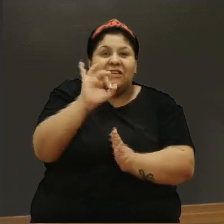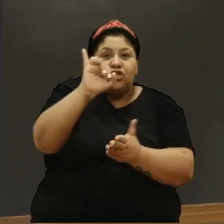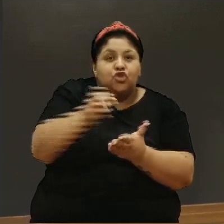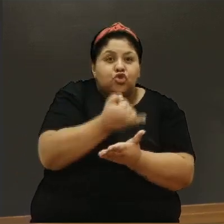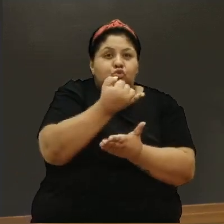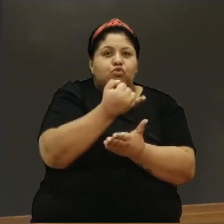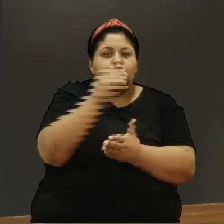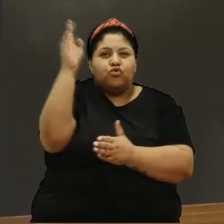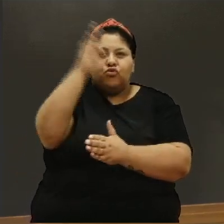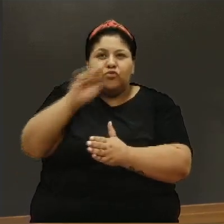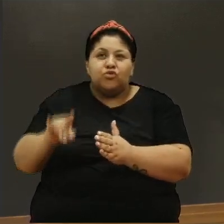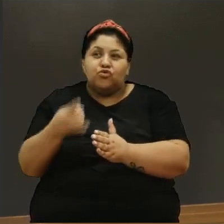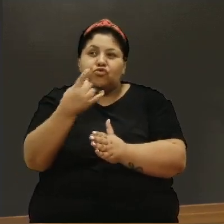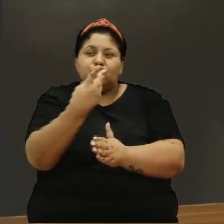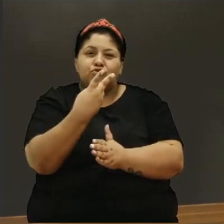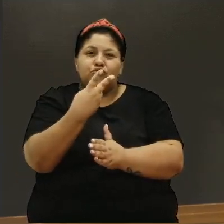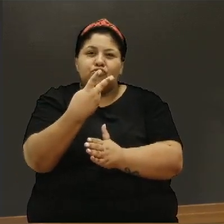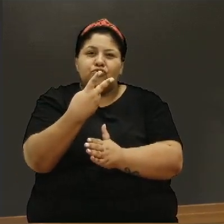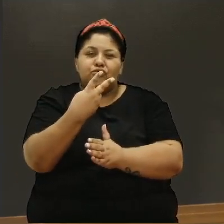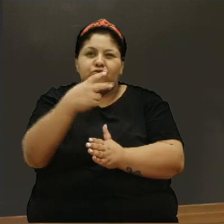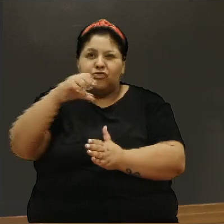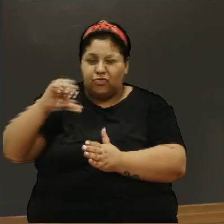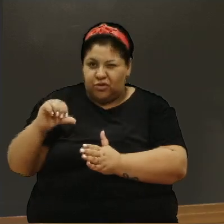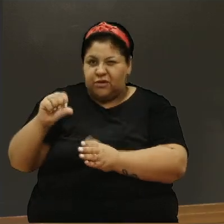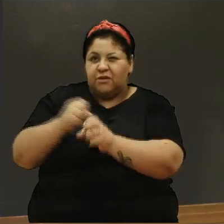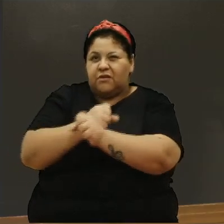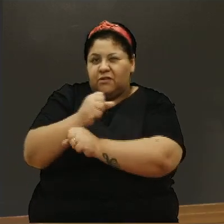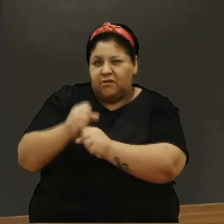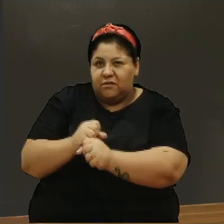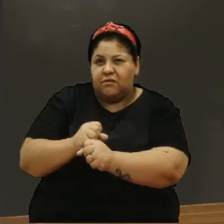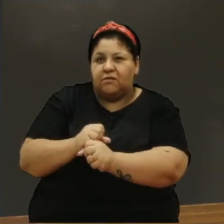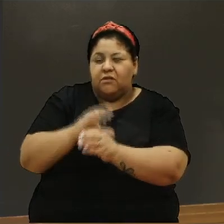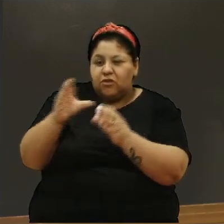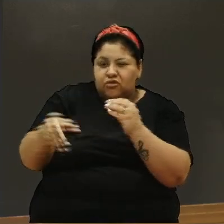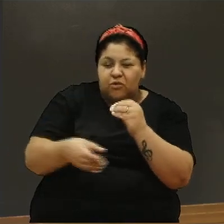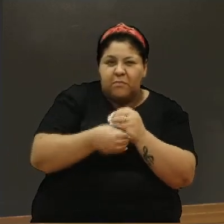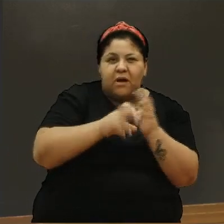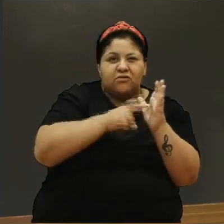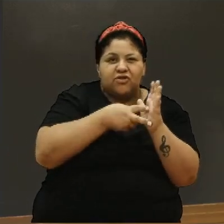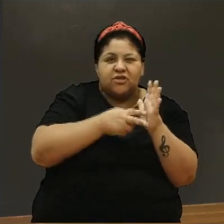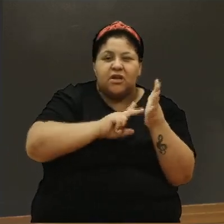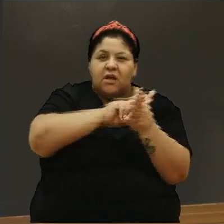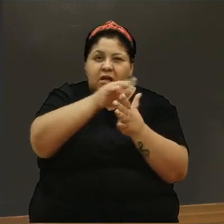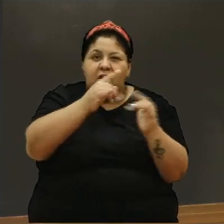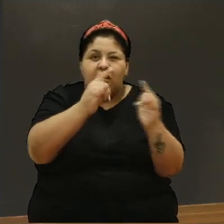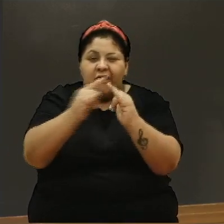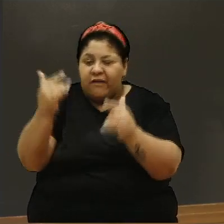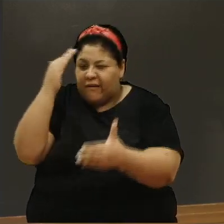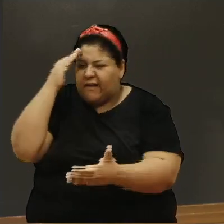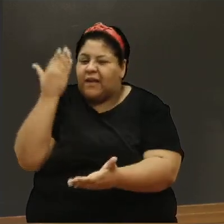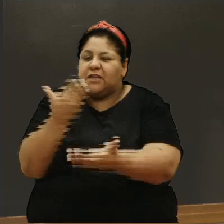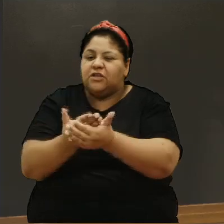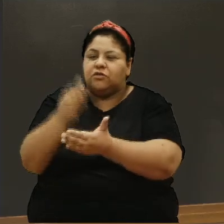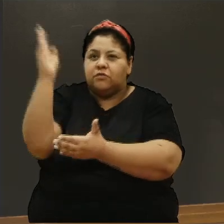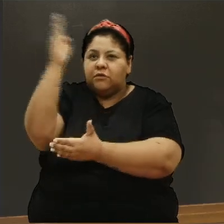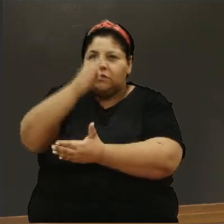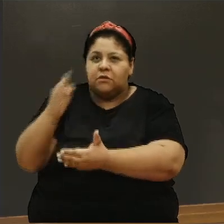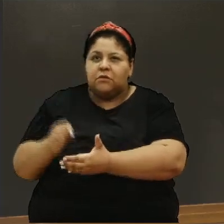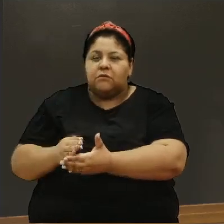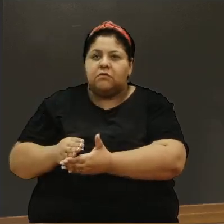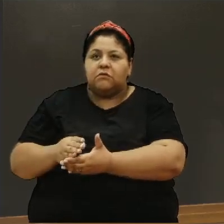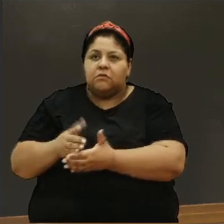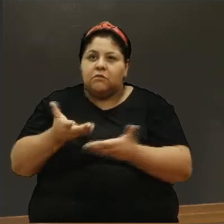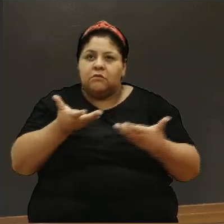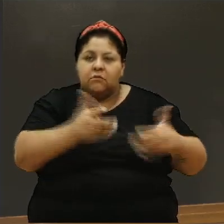anos. Queria me somar à Confederação Nacional da Indústria, aos sindicatos de trabalhadores e aqueles que ainda acreditam nesse país para atacar